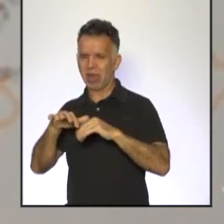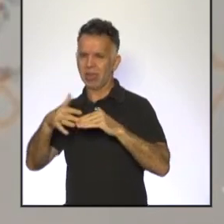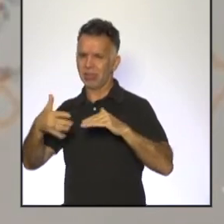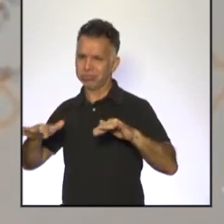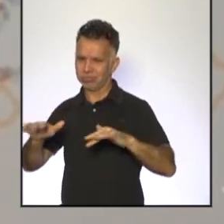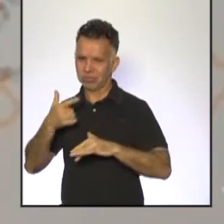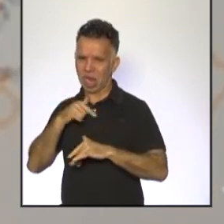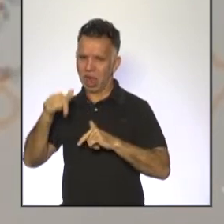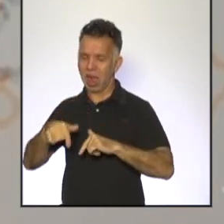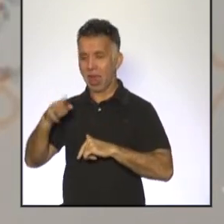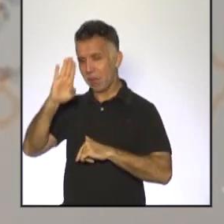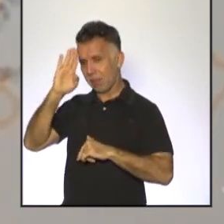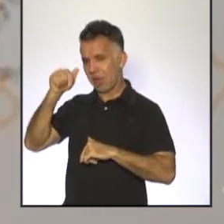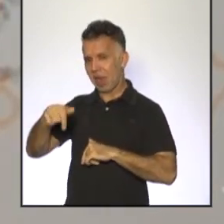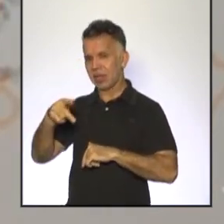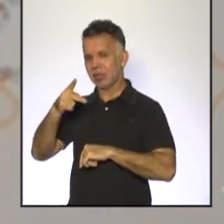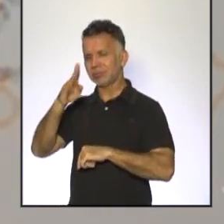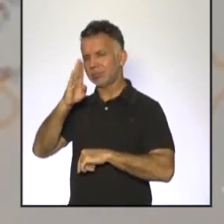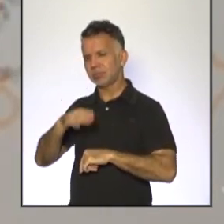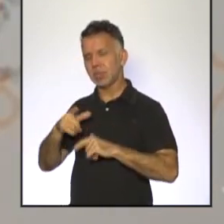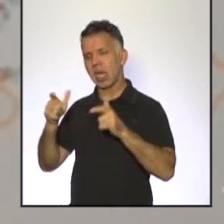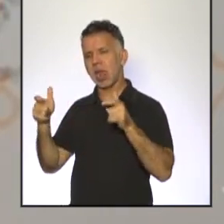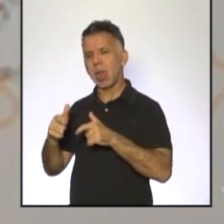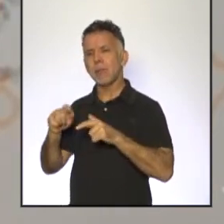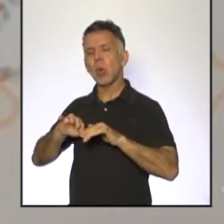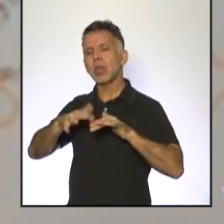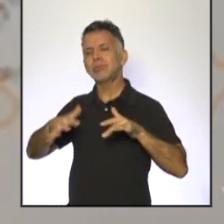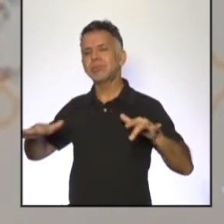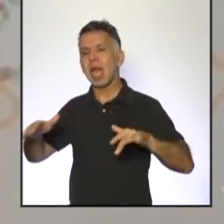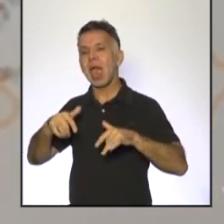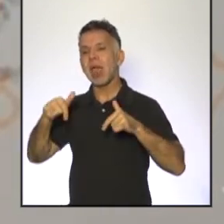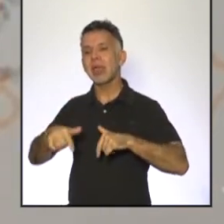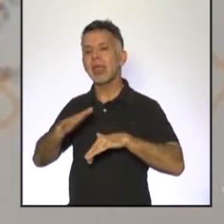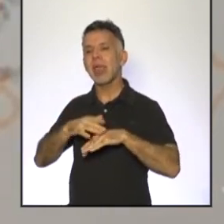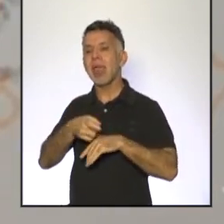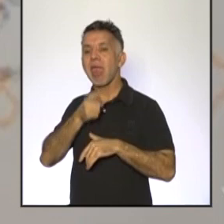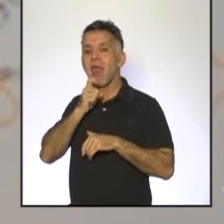Norte, principalmente pelo tangenciamento de correntes marítimas frias,